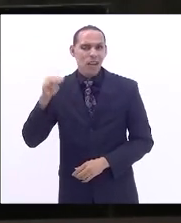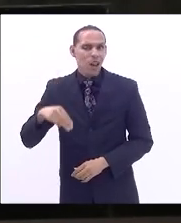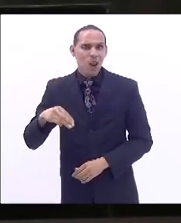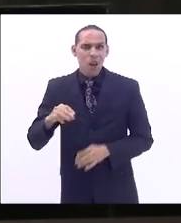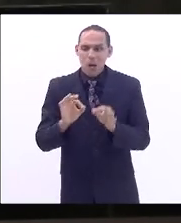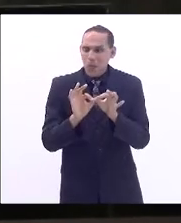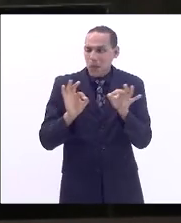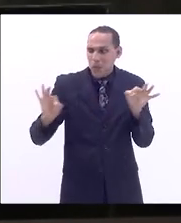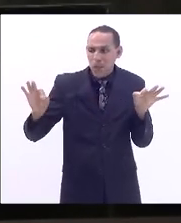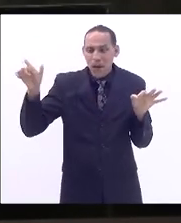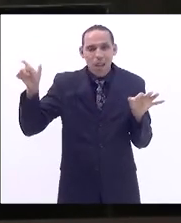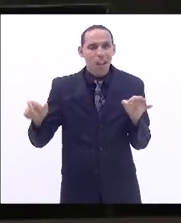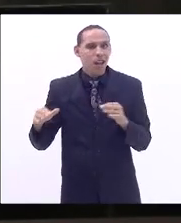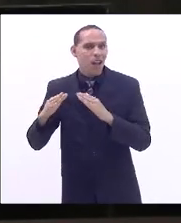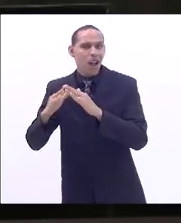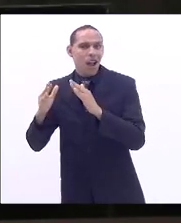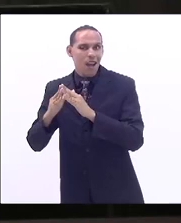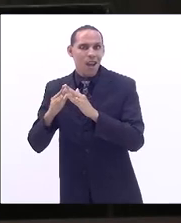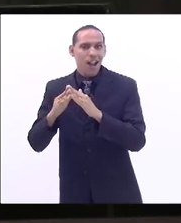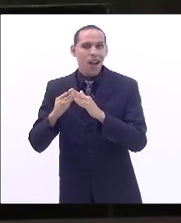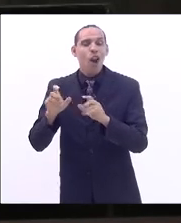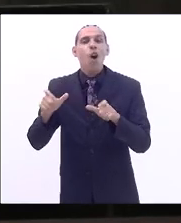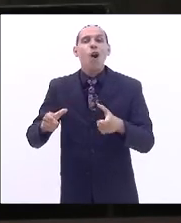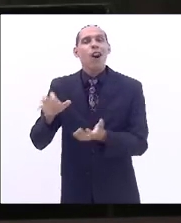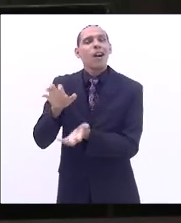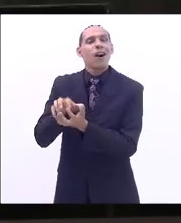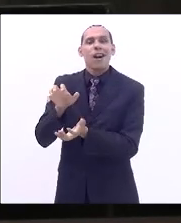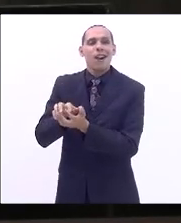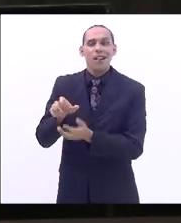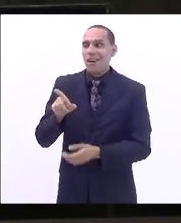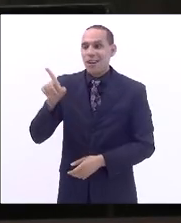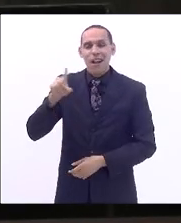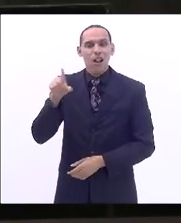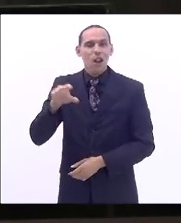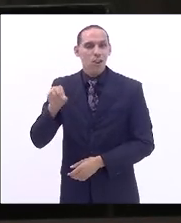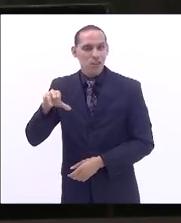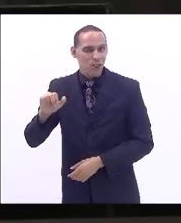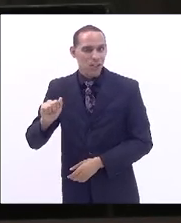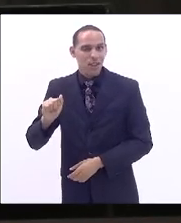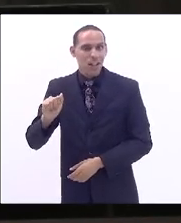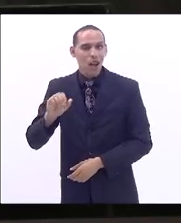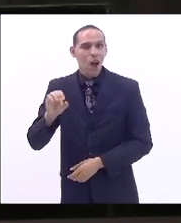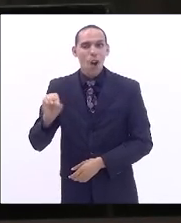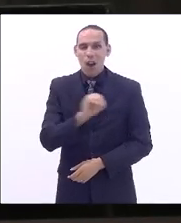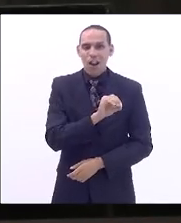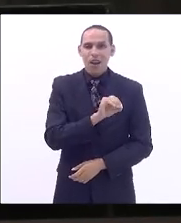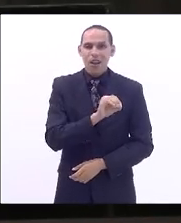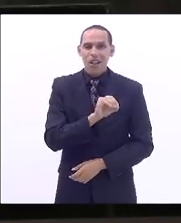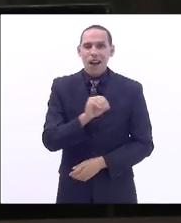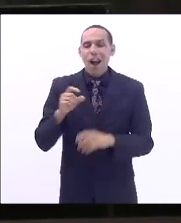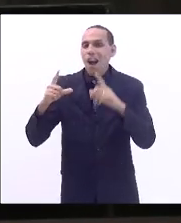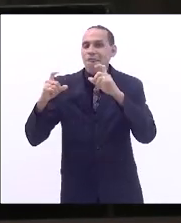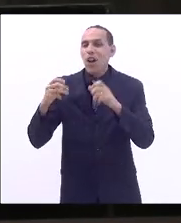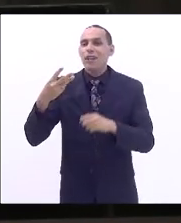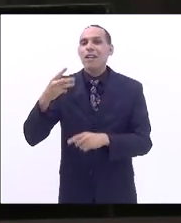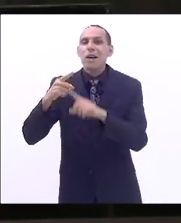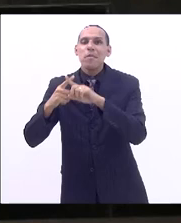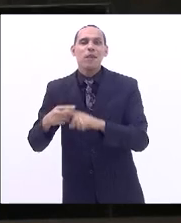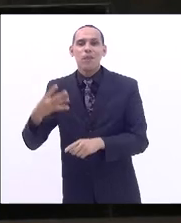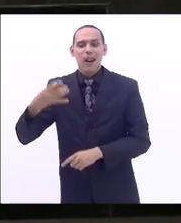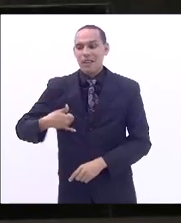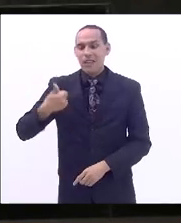onde ele mora em Santa Cruz na zona oeste a foto 3 por 4 de quando ele tinha